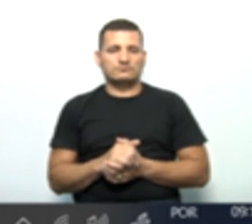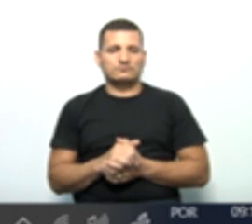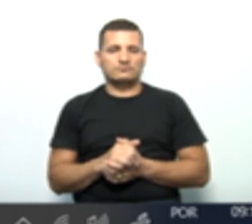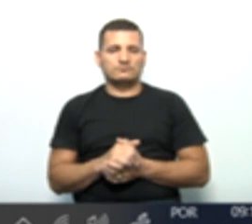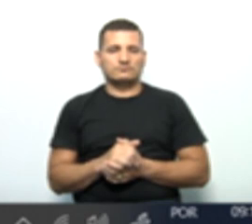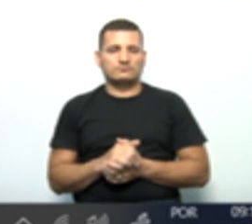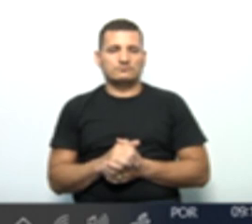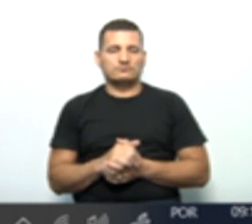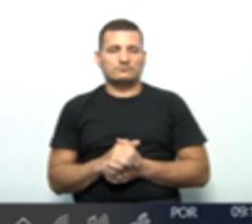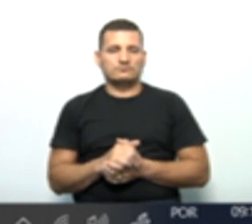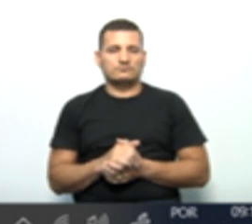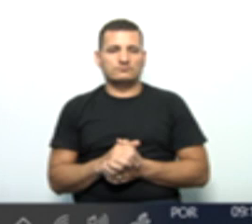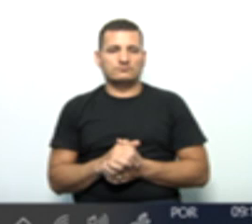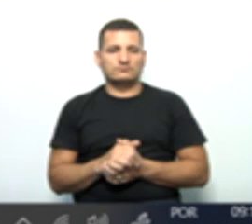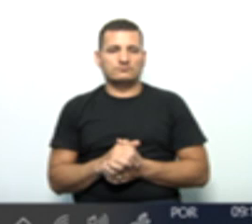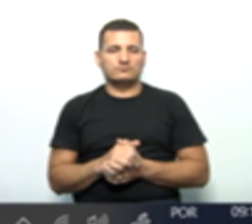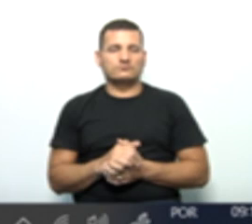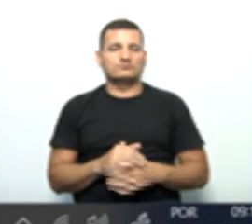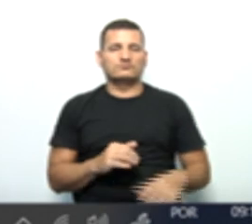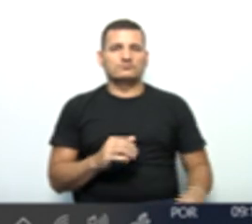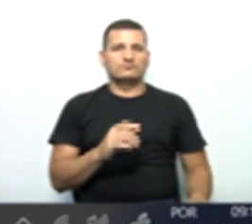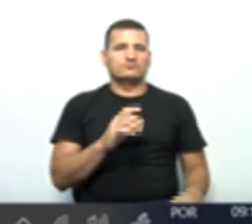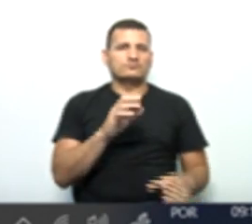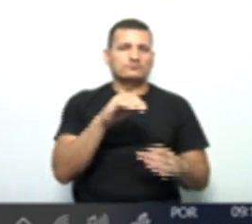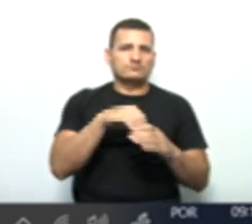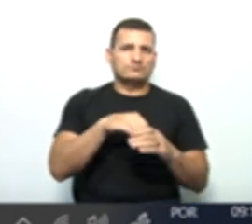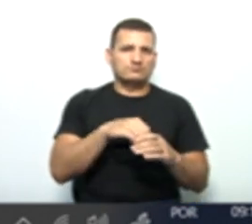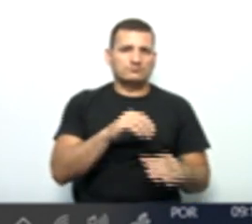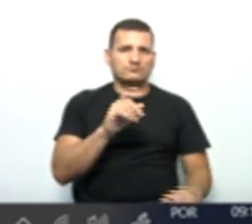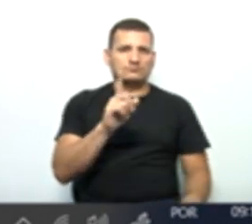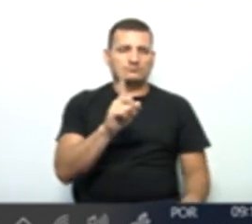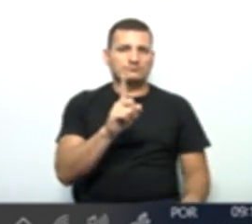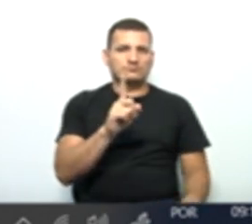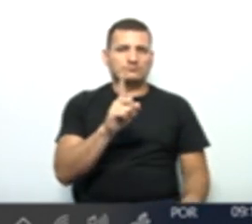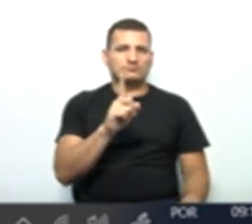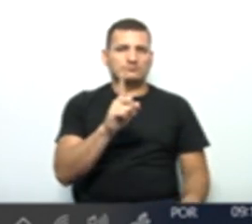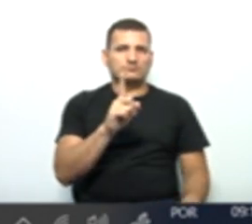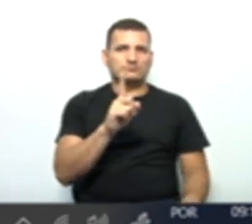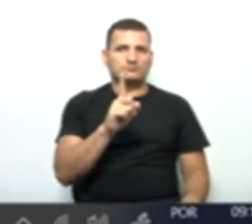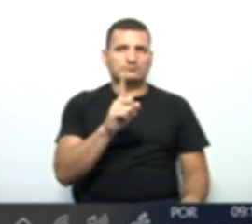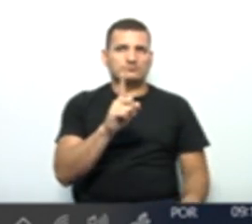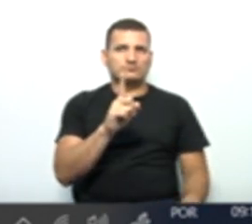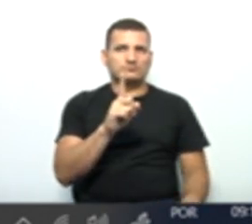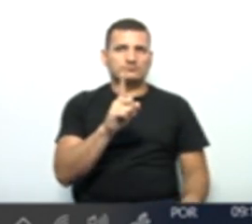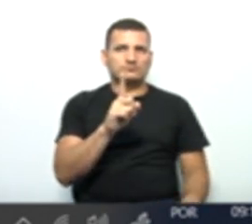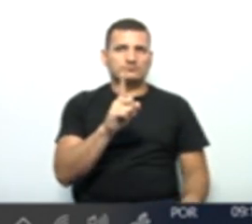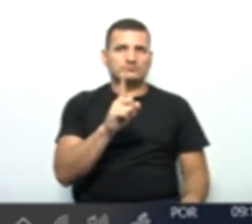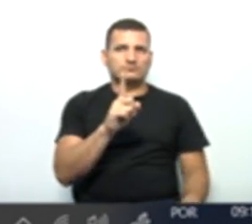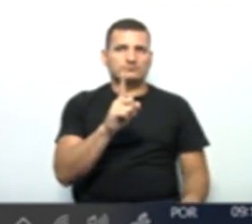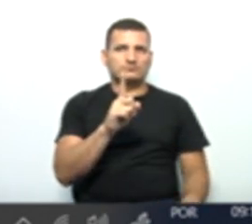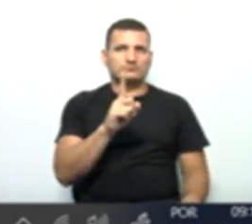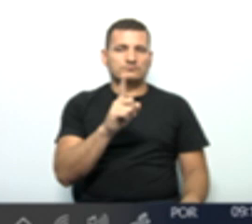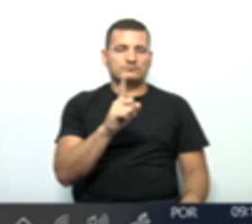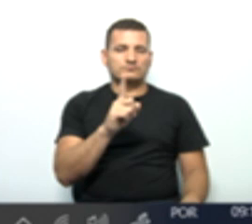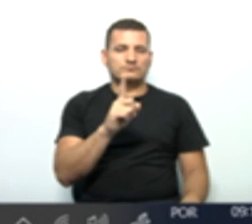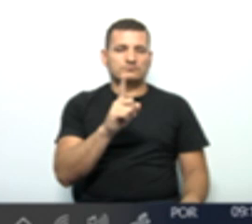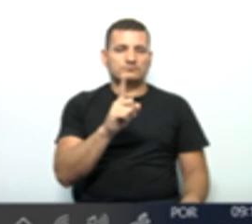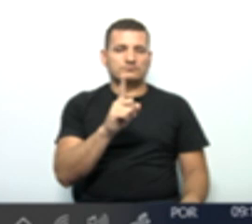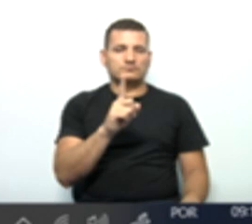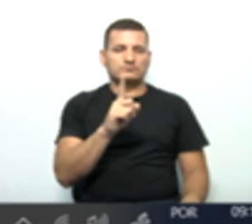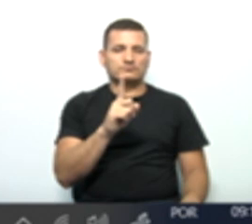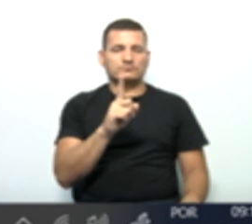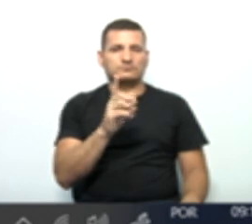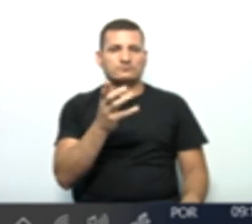1. Então, observe assim, o que eu quero dentro da posição 1, eu quero a posição